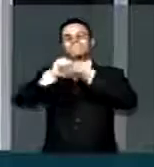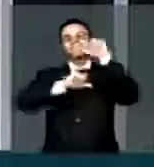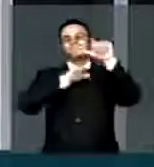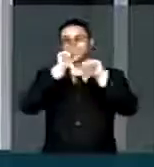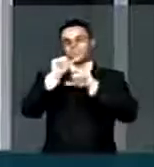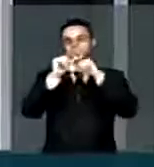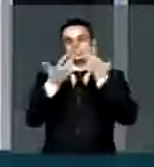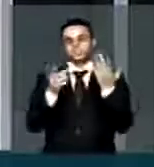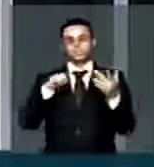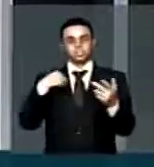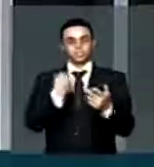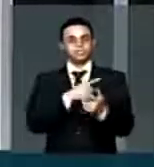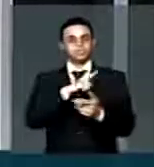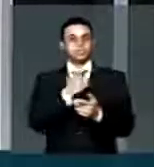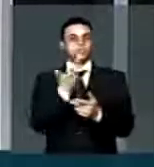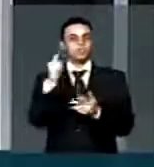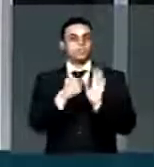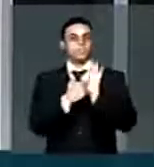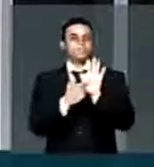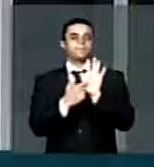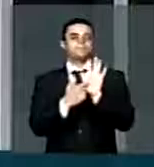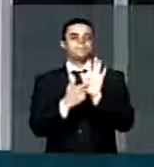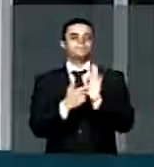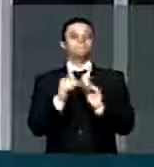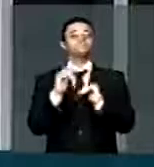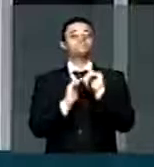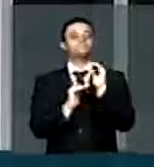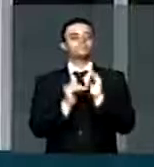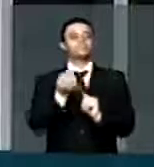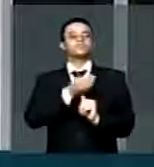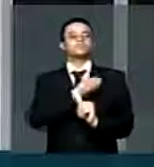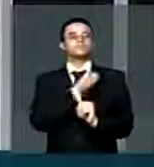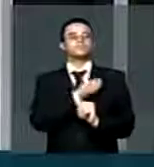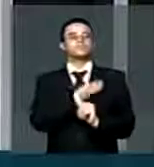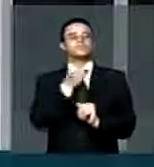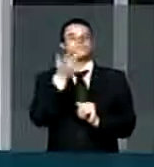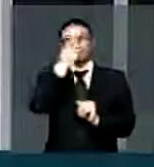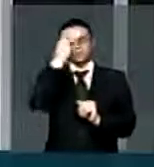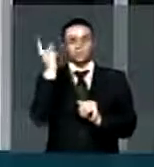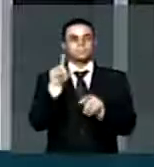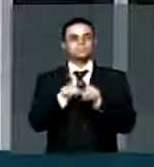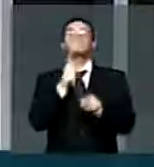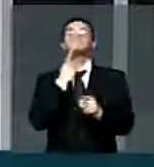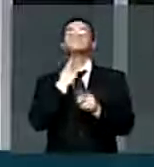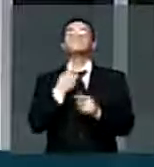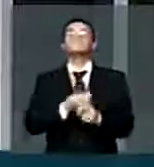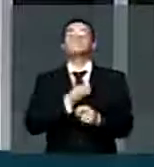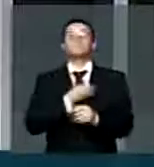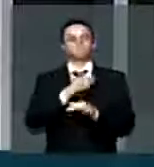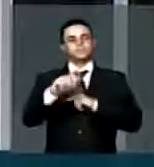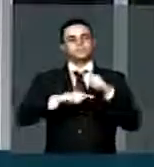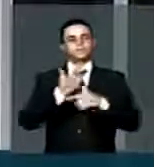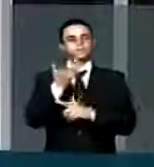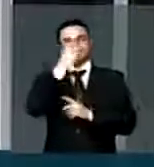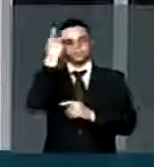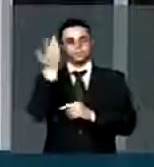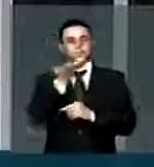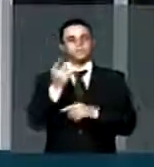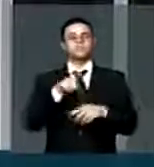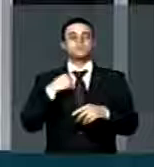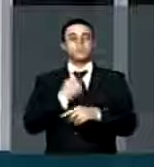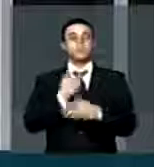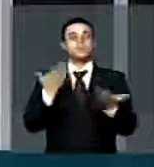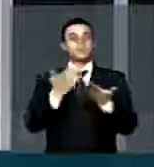outro resultado da dignidade desse povo, da vontade e do desejo desse povo. É que nós